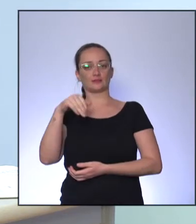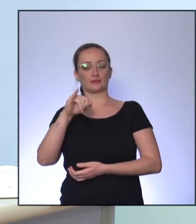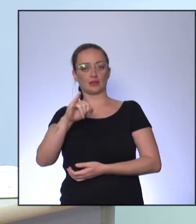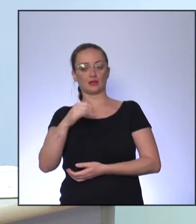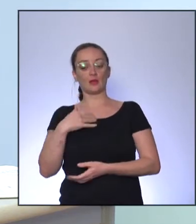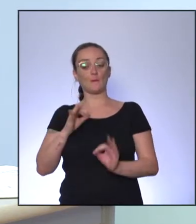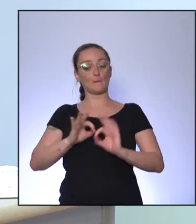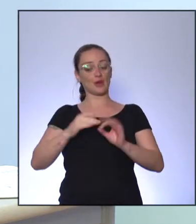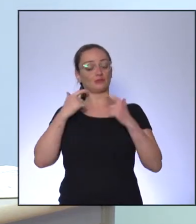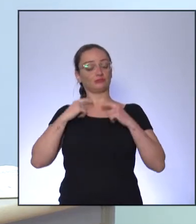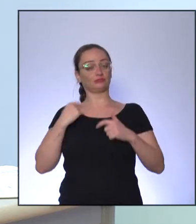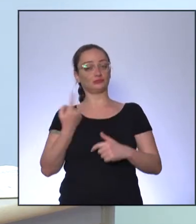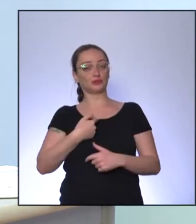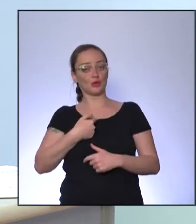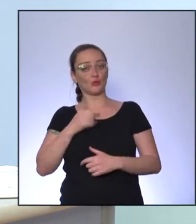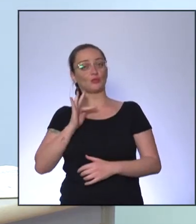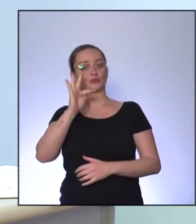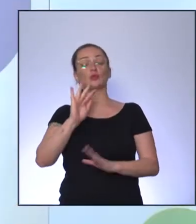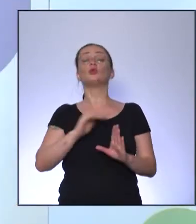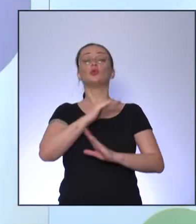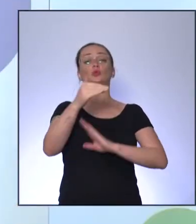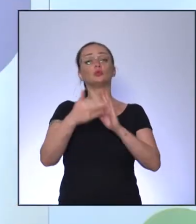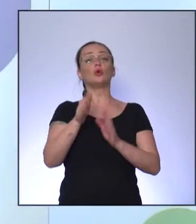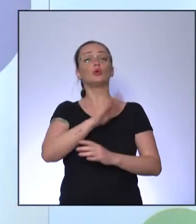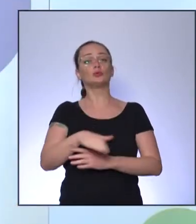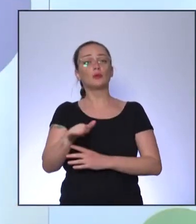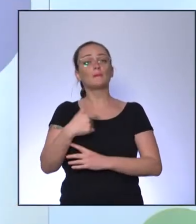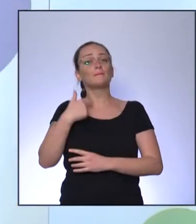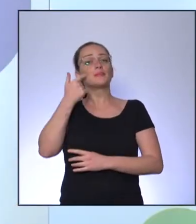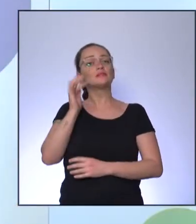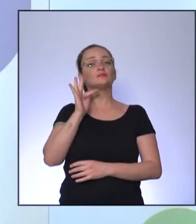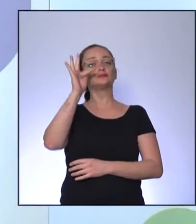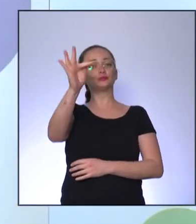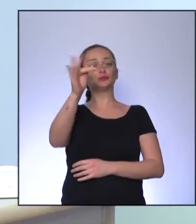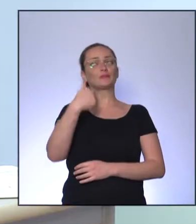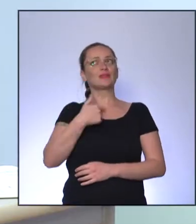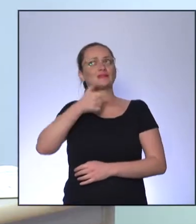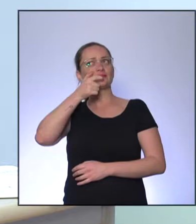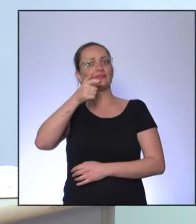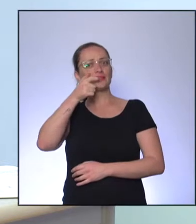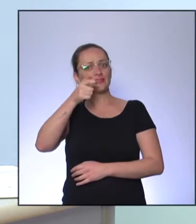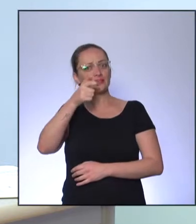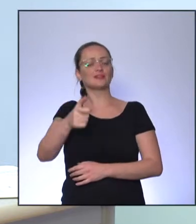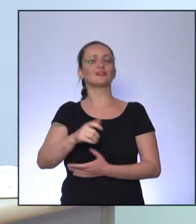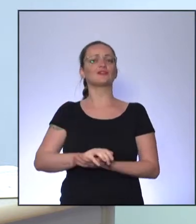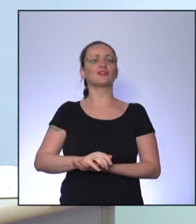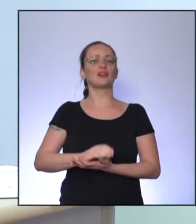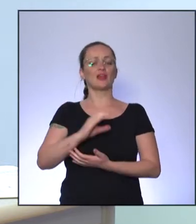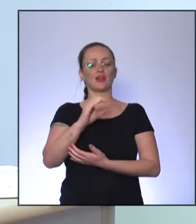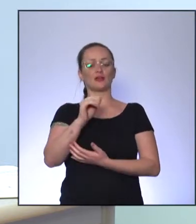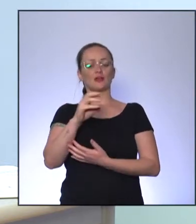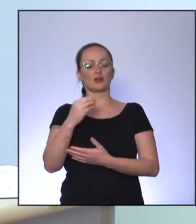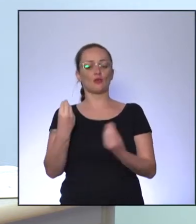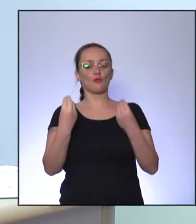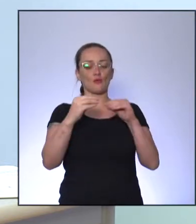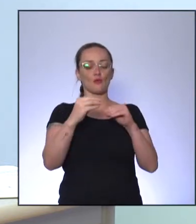eles estão pensando nessa questão do futuro. Agora, eu achei muito interessante a Caroline colocar ser protagonista.